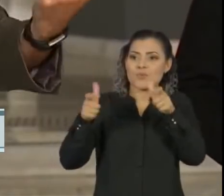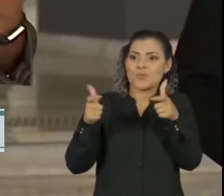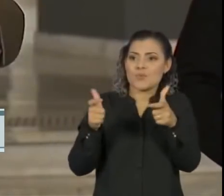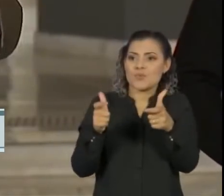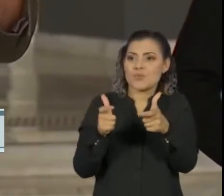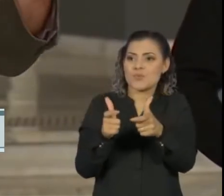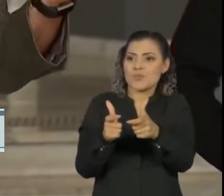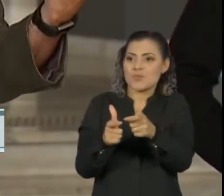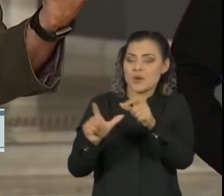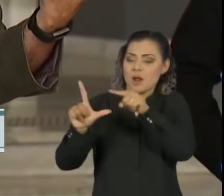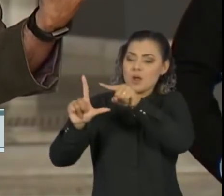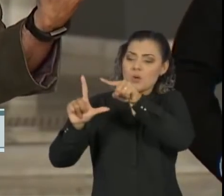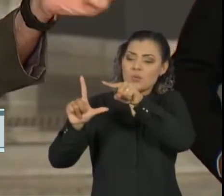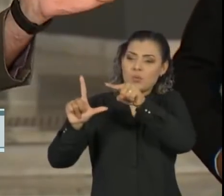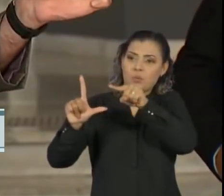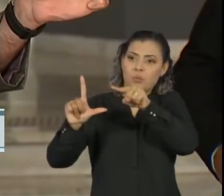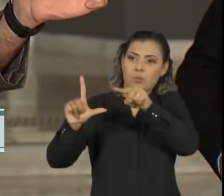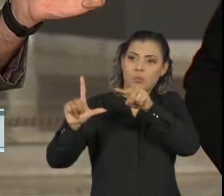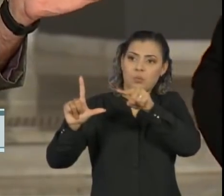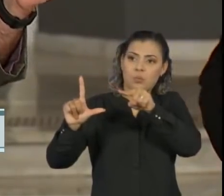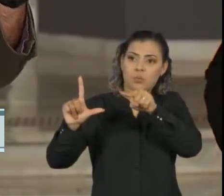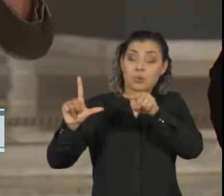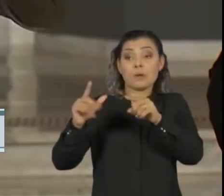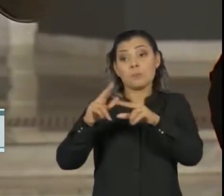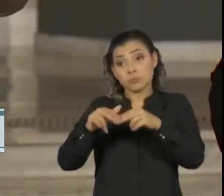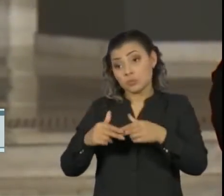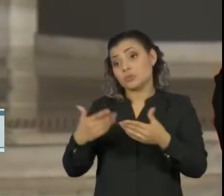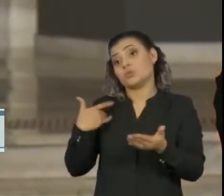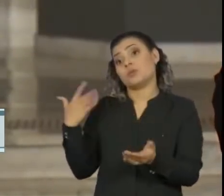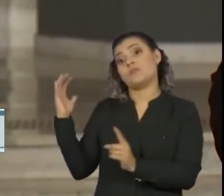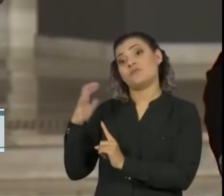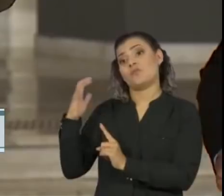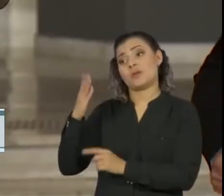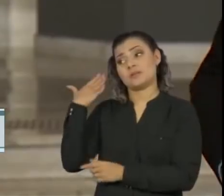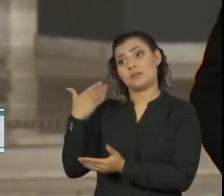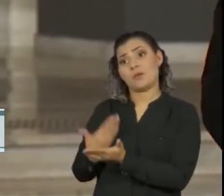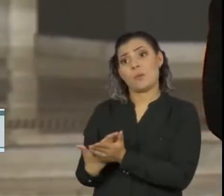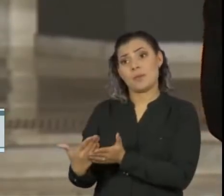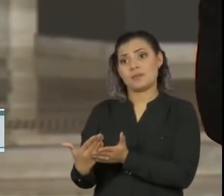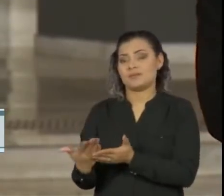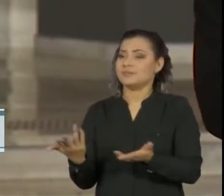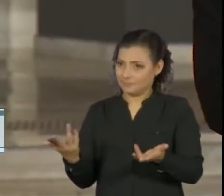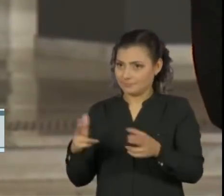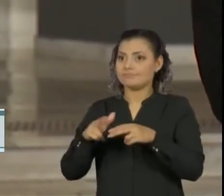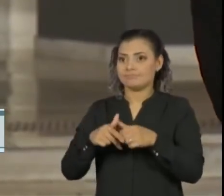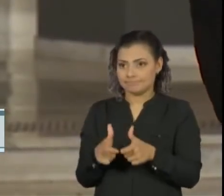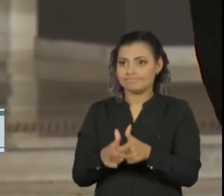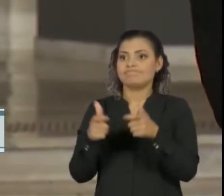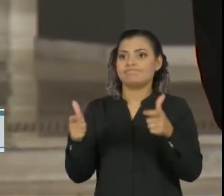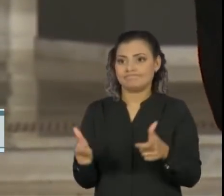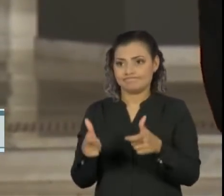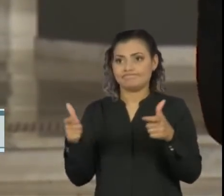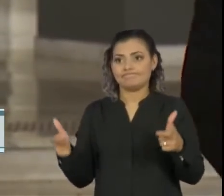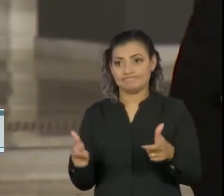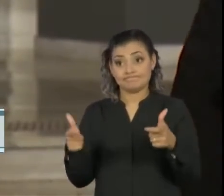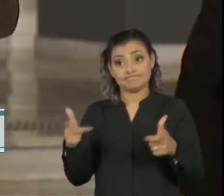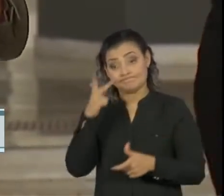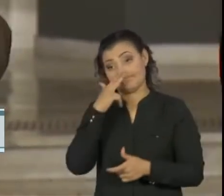ainda, como ela carrega a interferência do início, ela ainda aponta para um pico muito